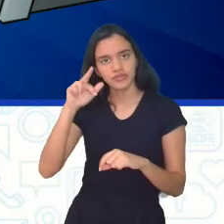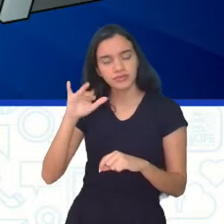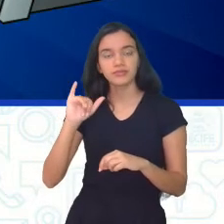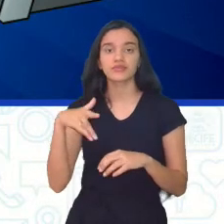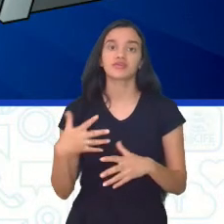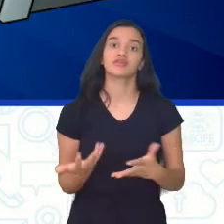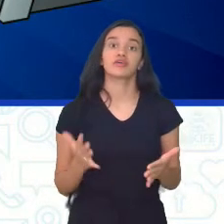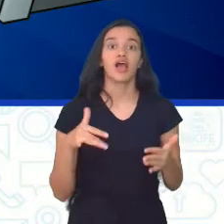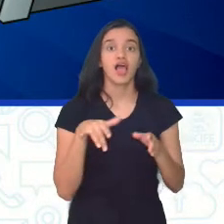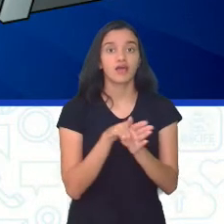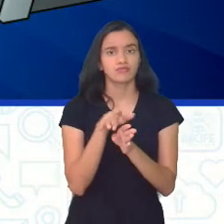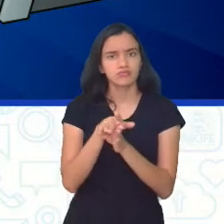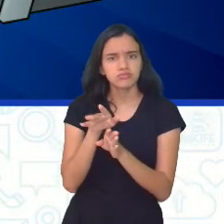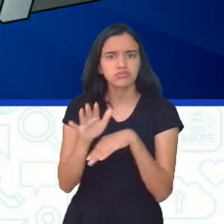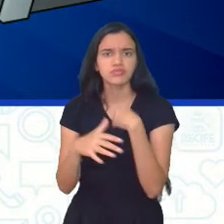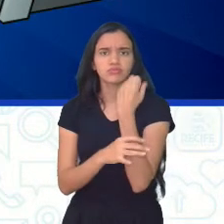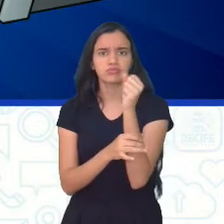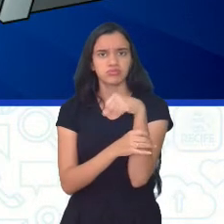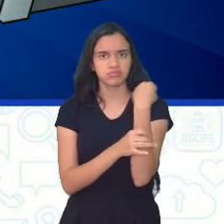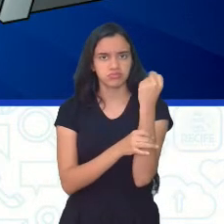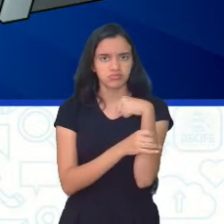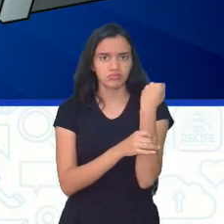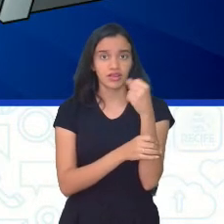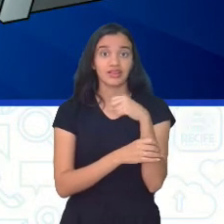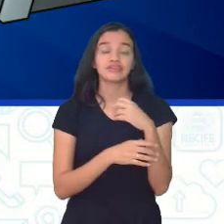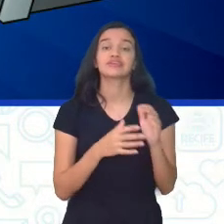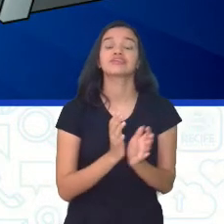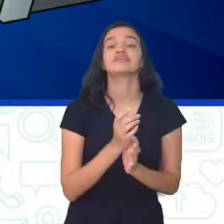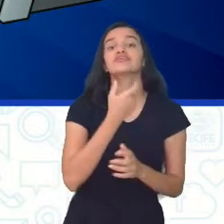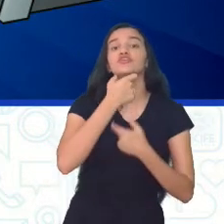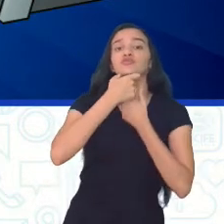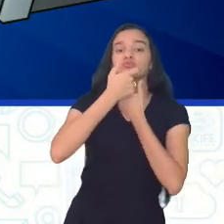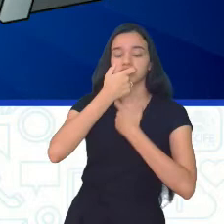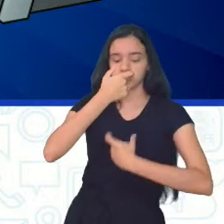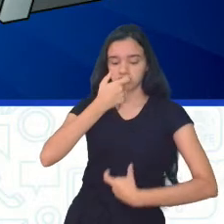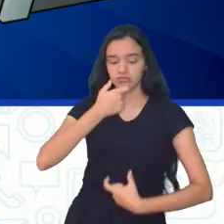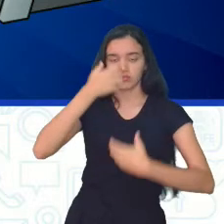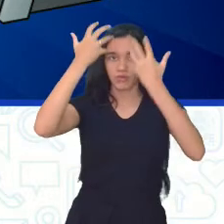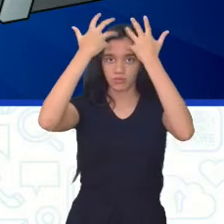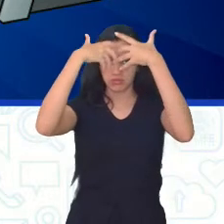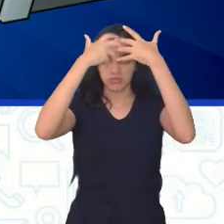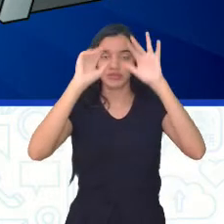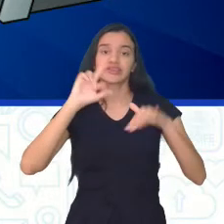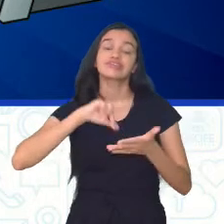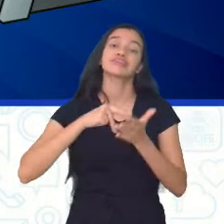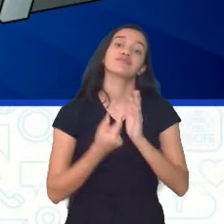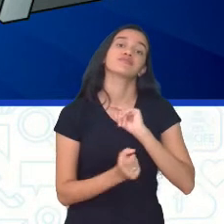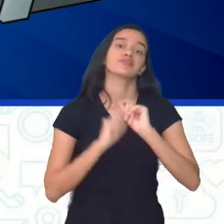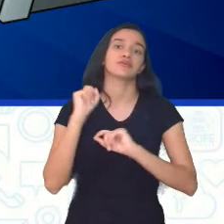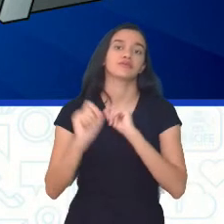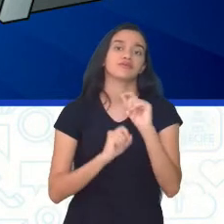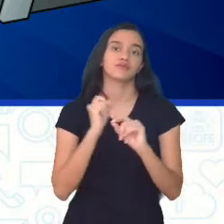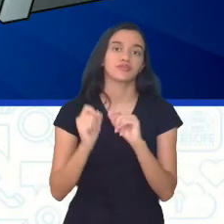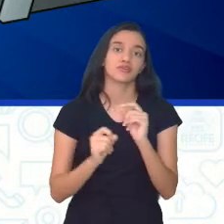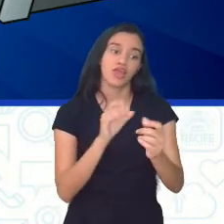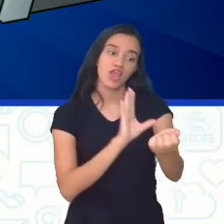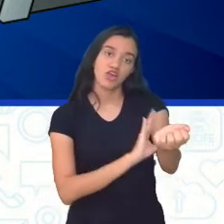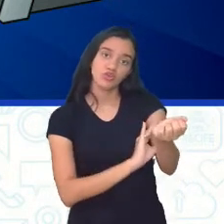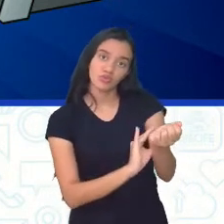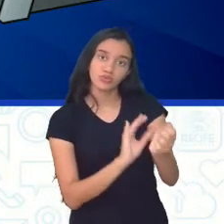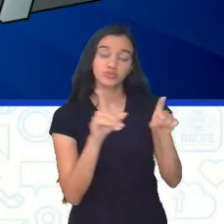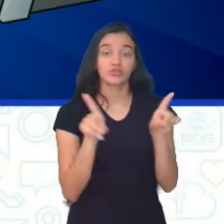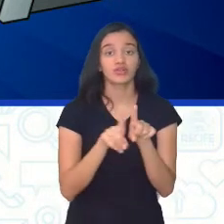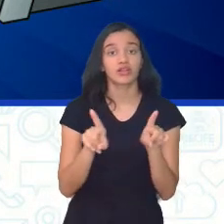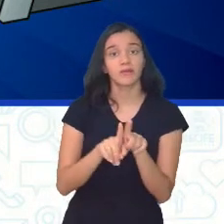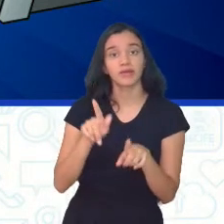os impulsos do sistema nervoso central até os órgãos efetuadores, ou seja, os músculos e as glândulas.